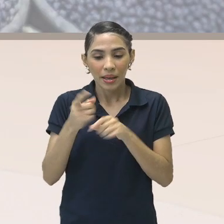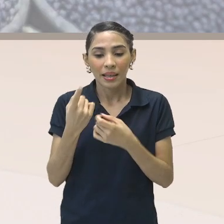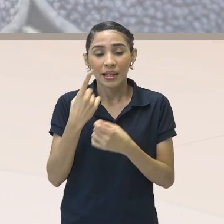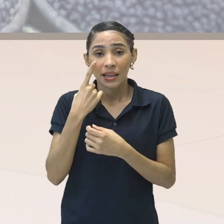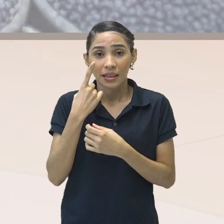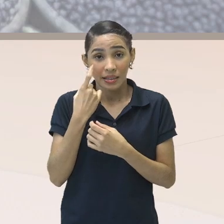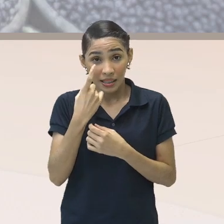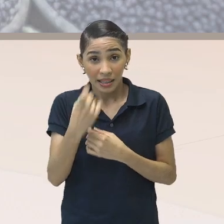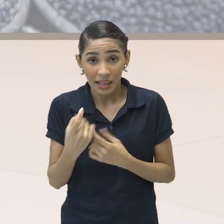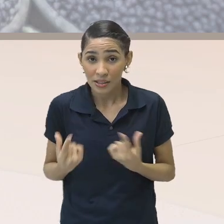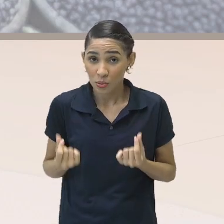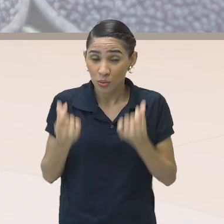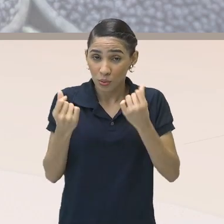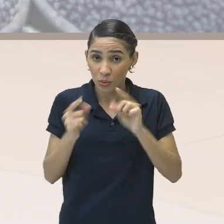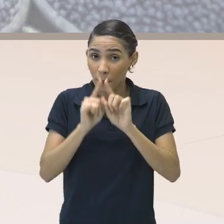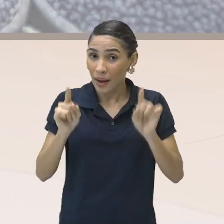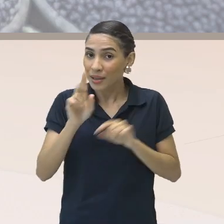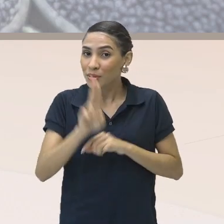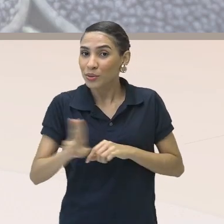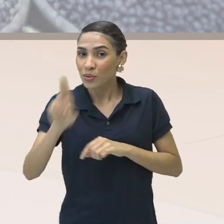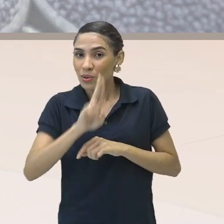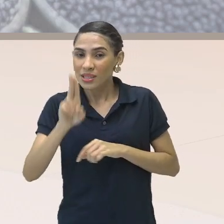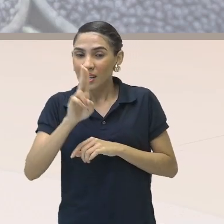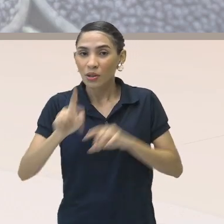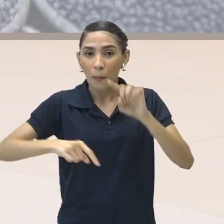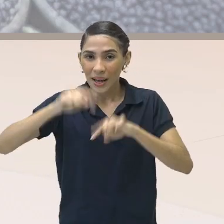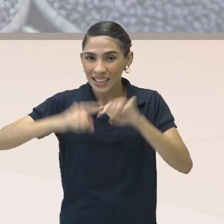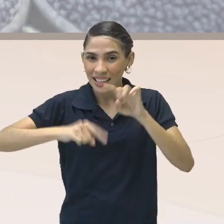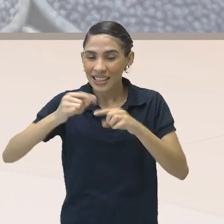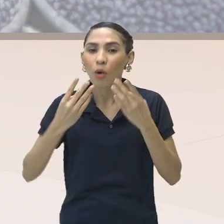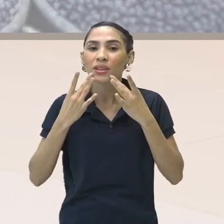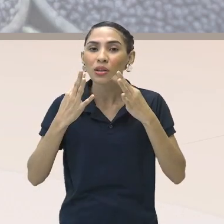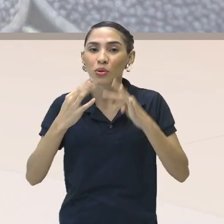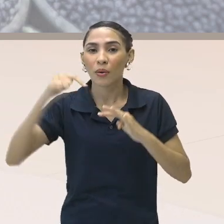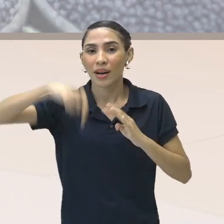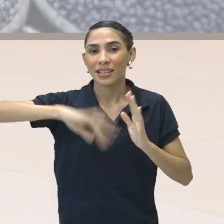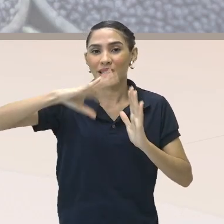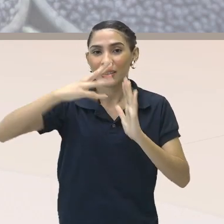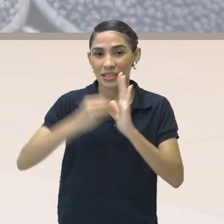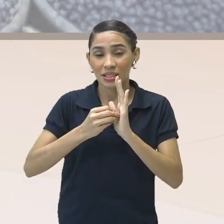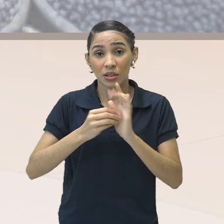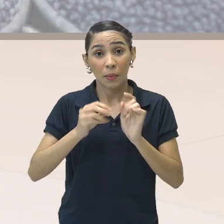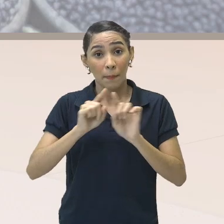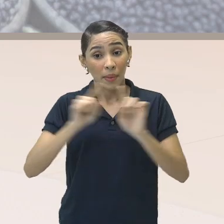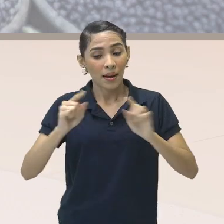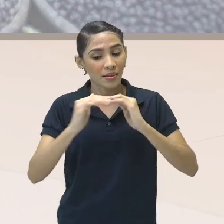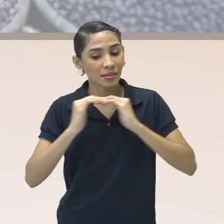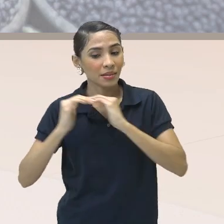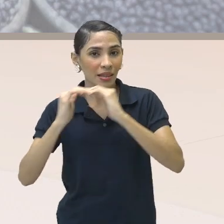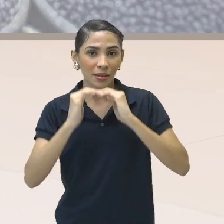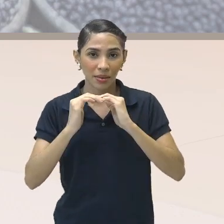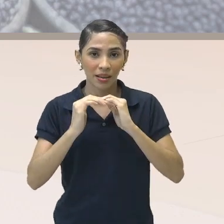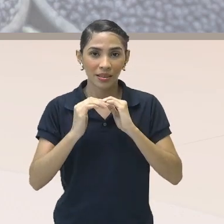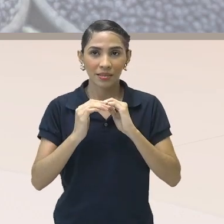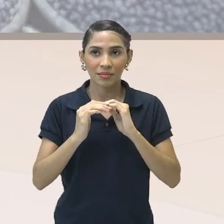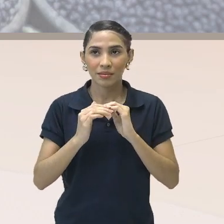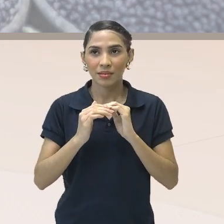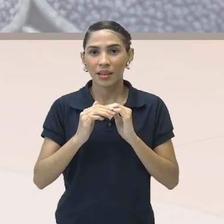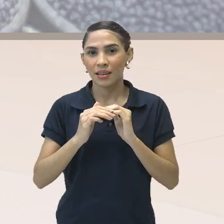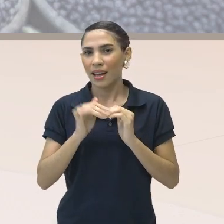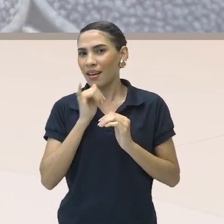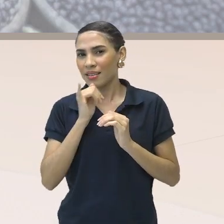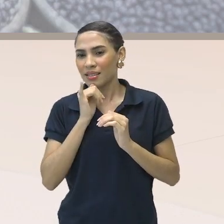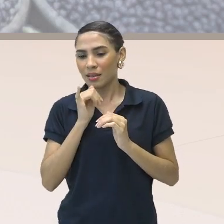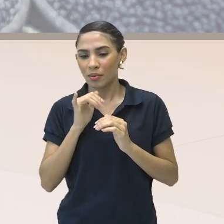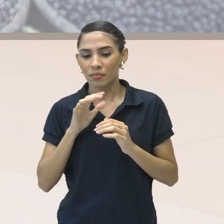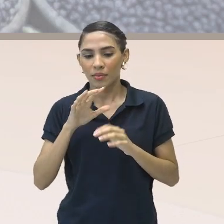pelo lucro, usando o que se tem aqui na região de maneira equilibrada. Não é que necessariamente vai